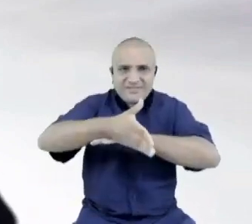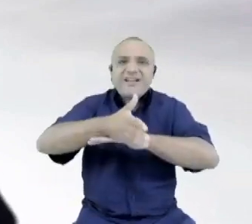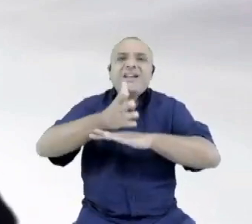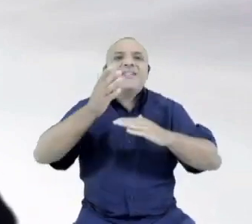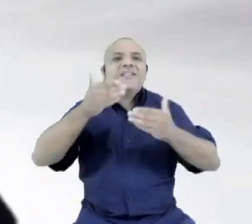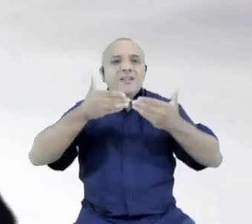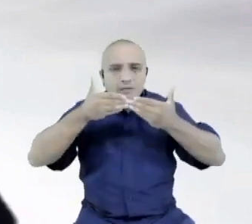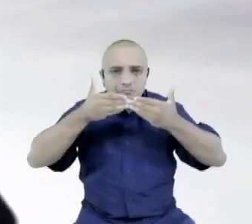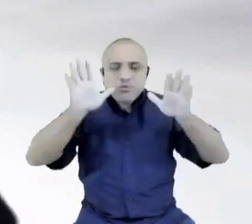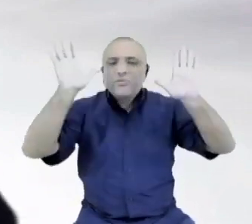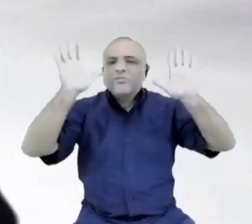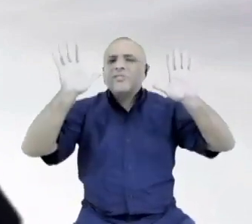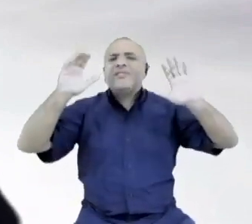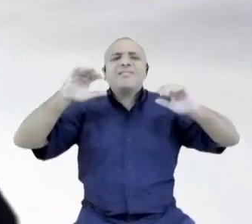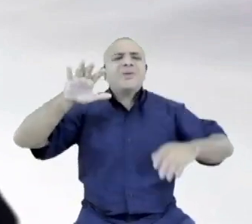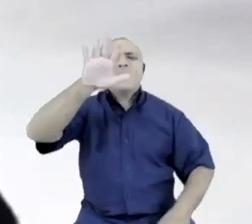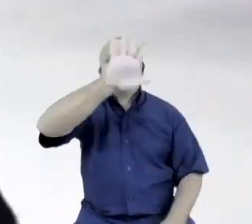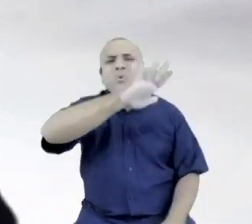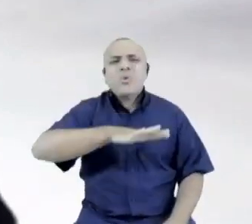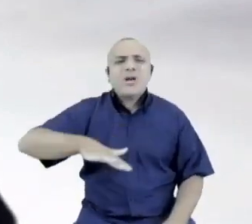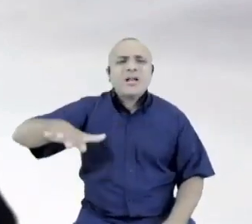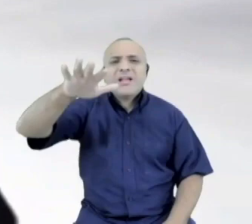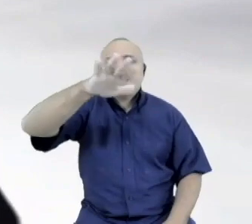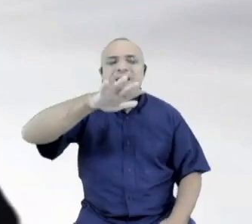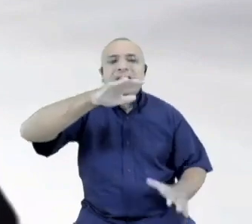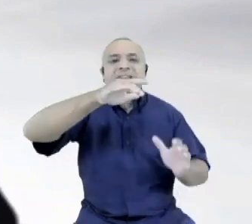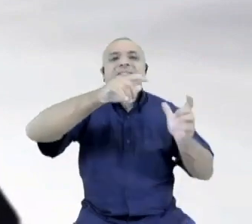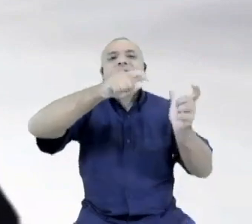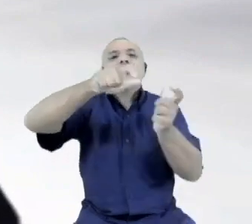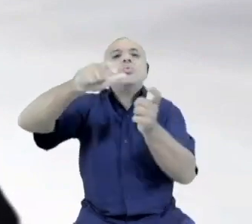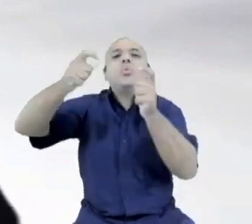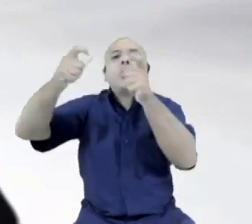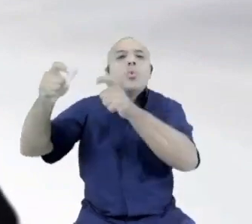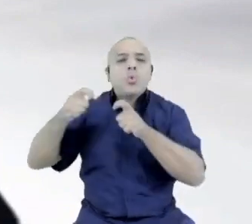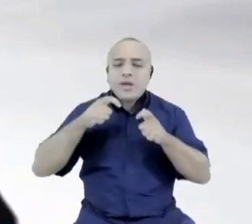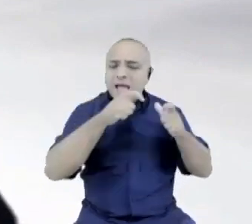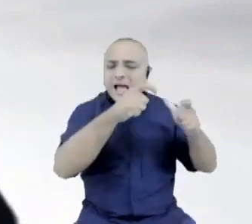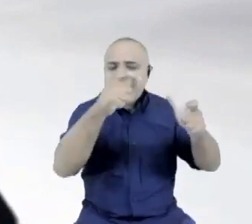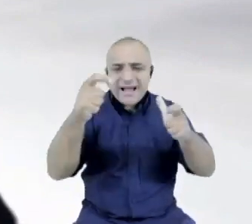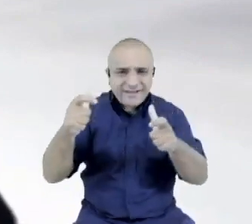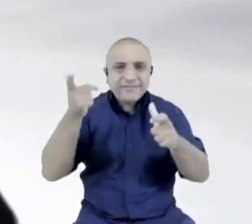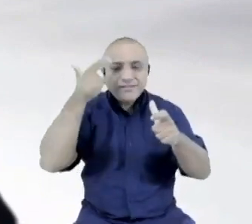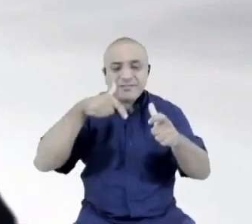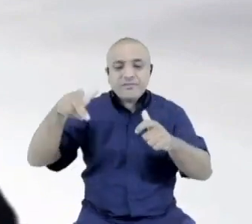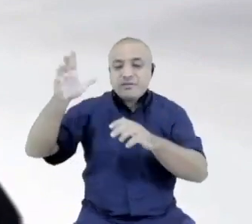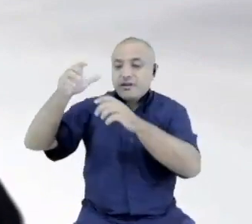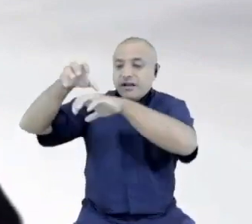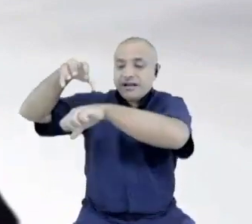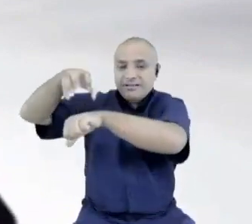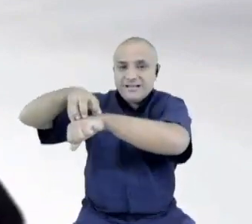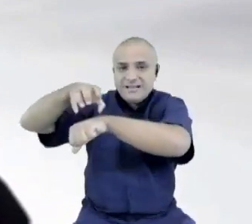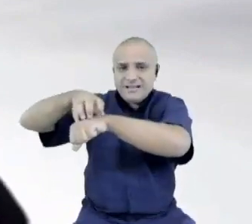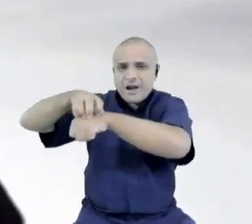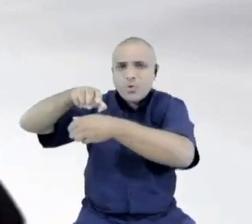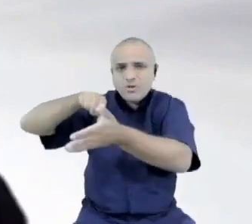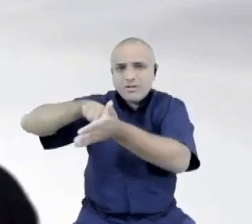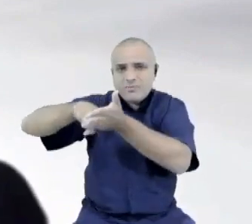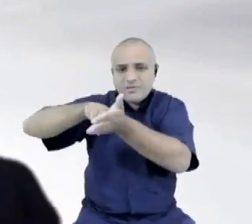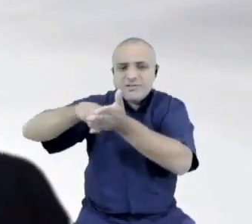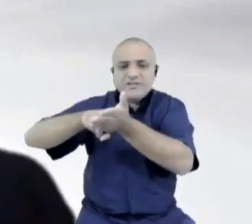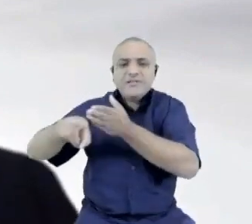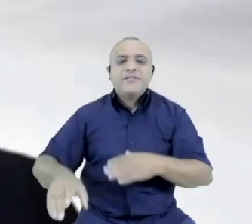quebrou a barreira geográfica e começou a utilizar a central de especialidades, aí surge